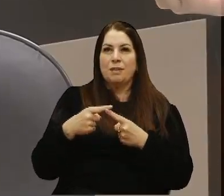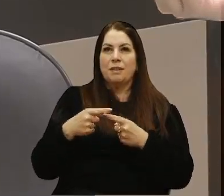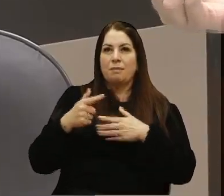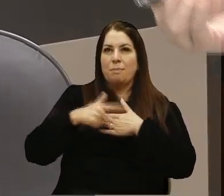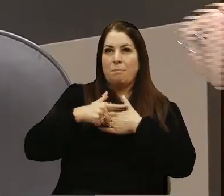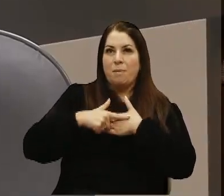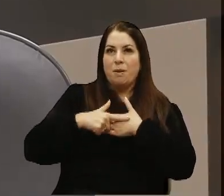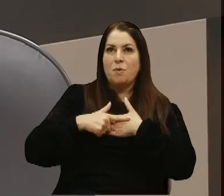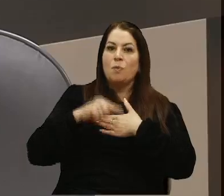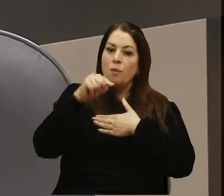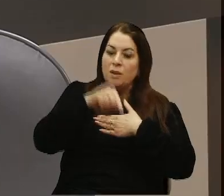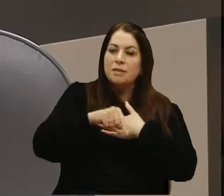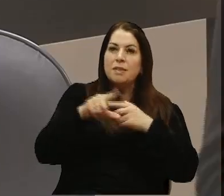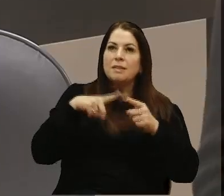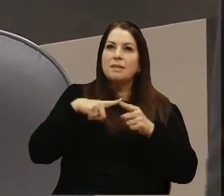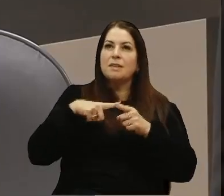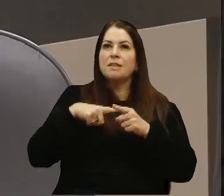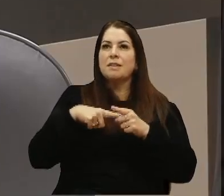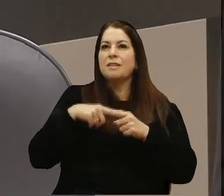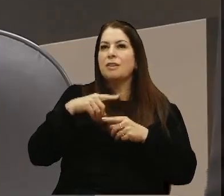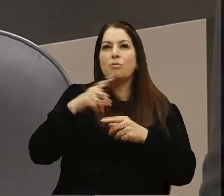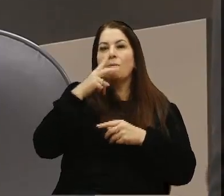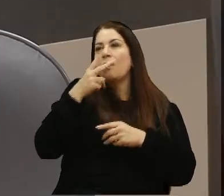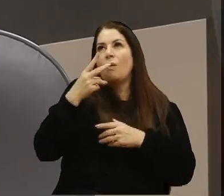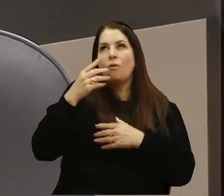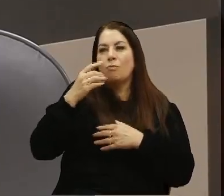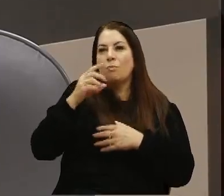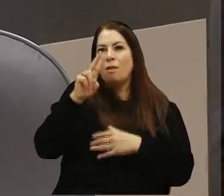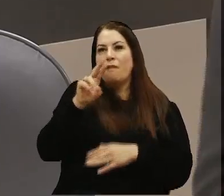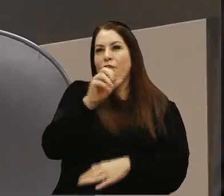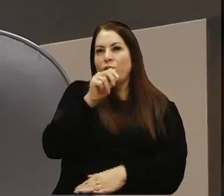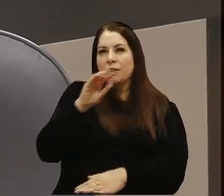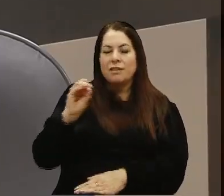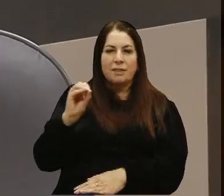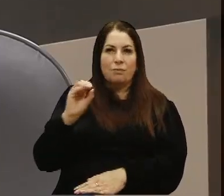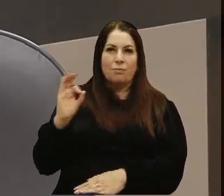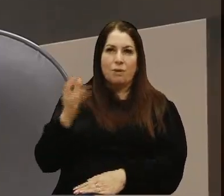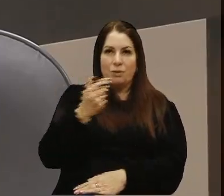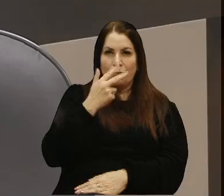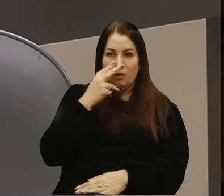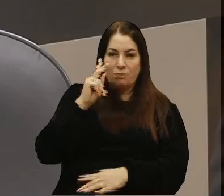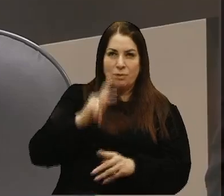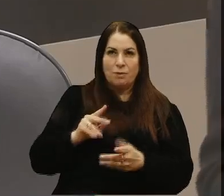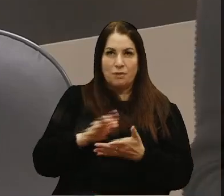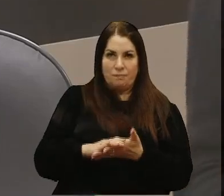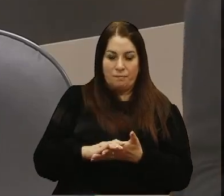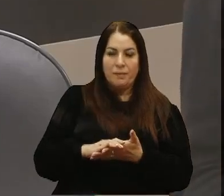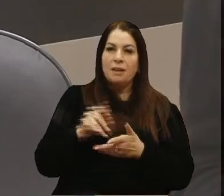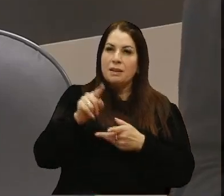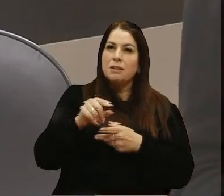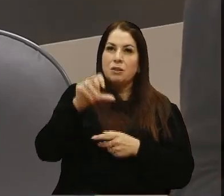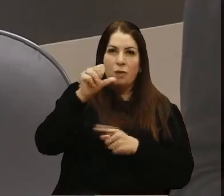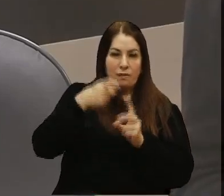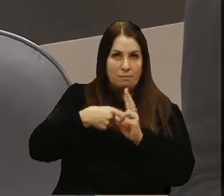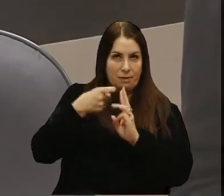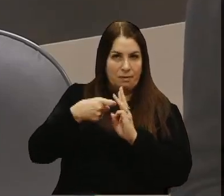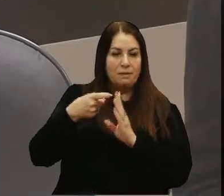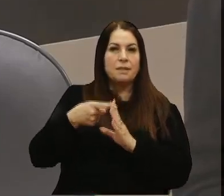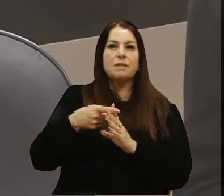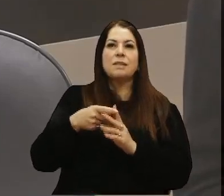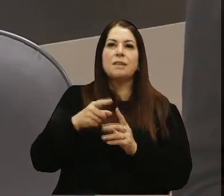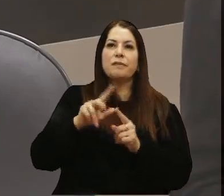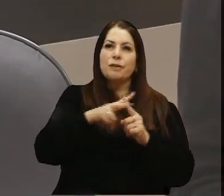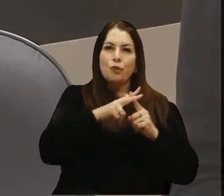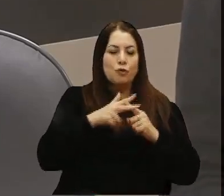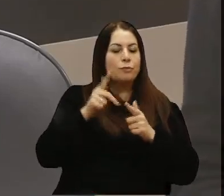papel onde ele se encontra, tem que ter vocação para estar lá. Então, por isso é parecido com todas essas pessoas. Esses 9 meses, ele vem